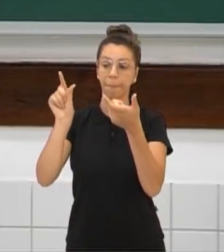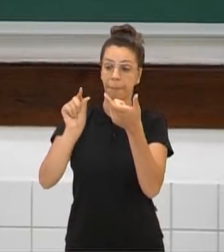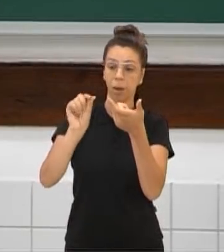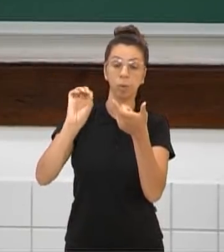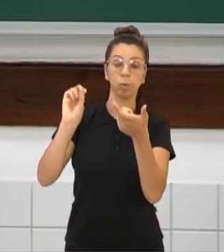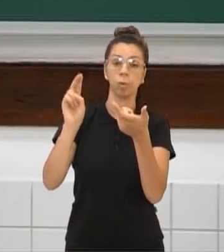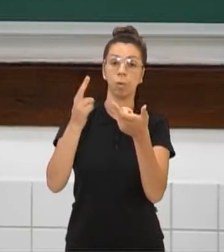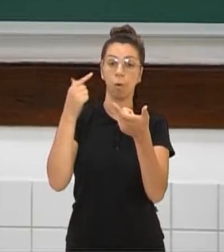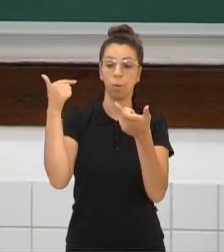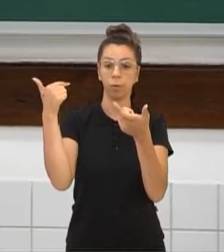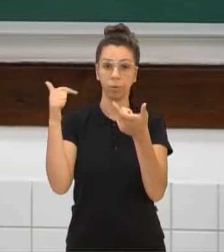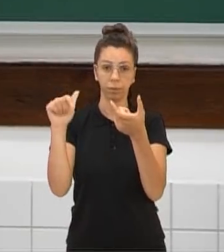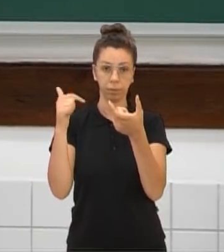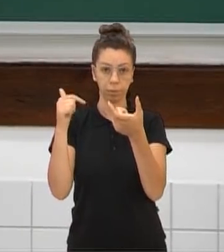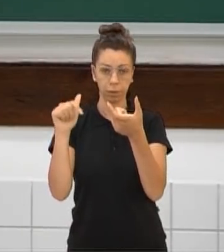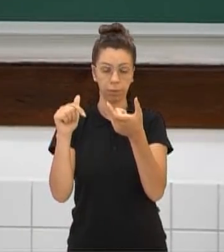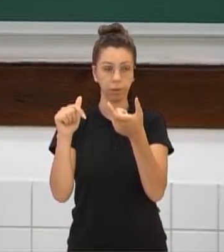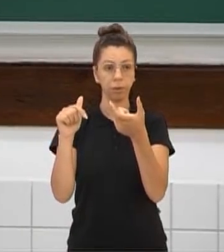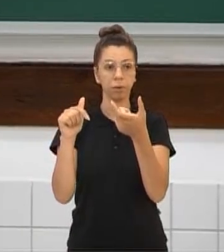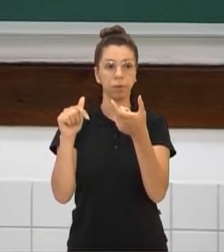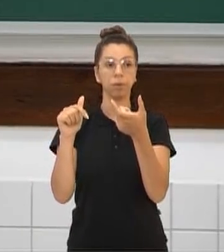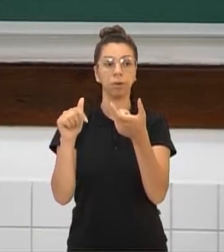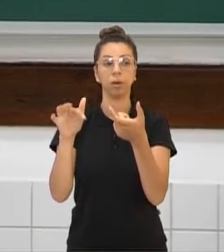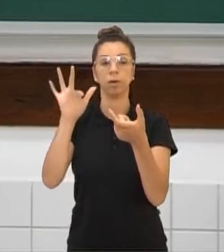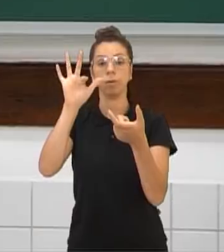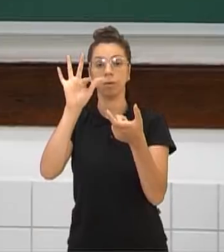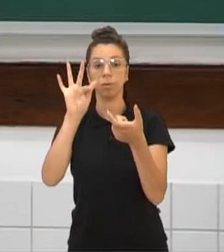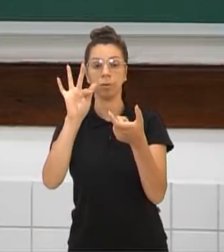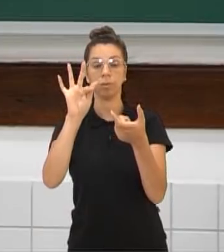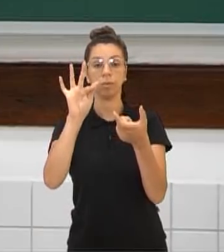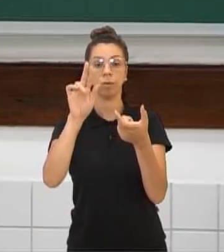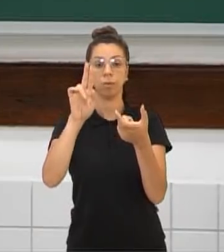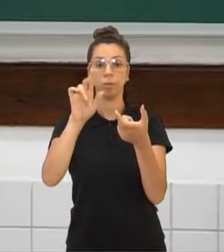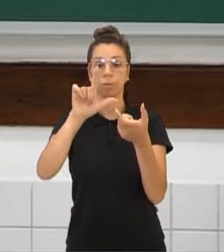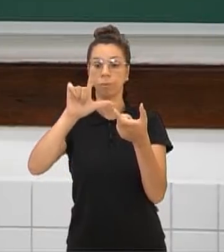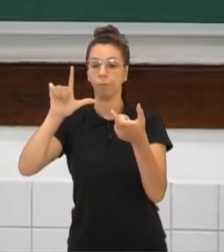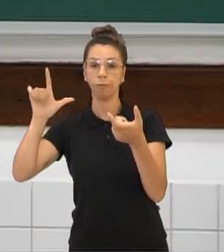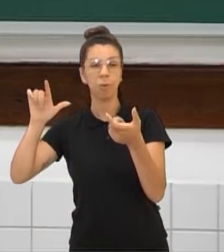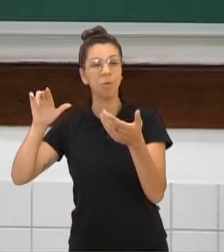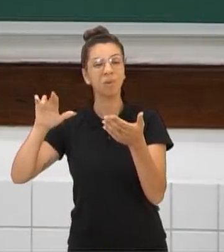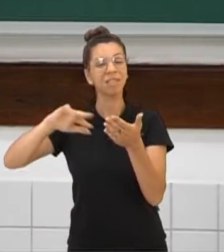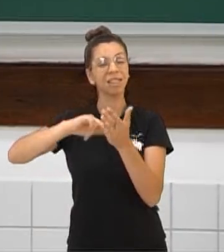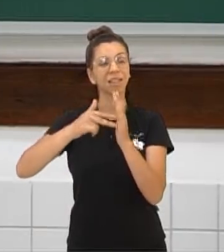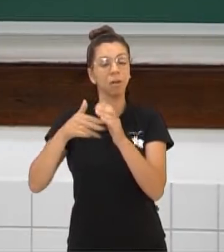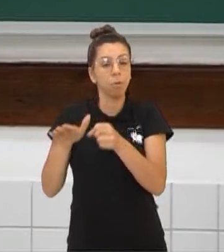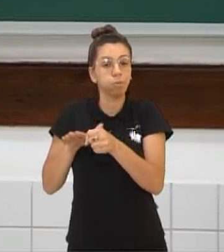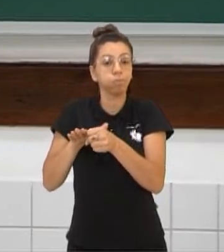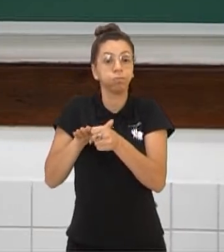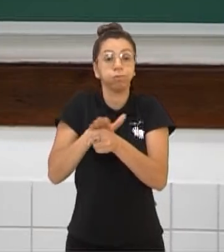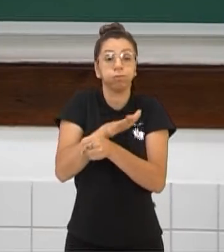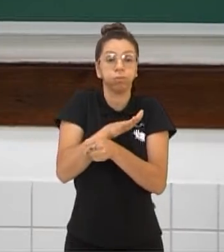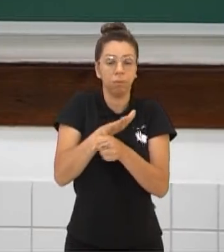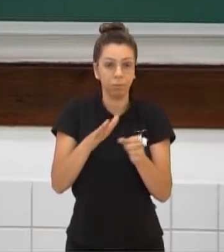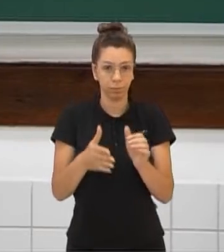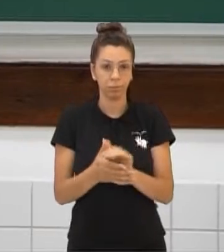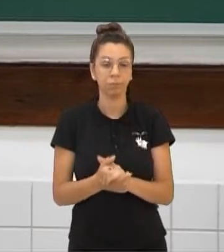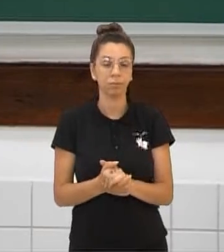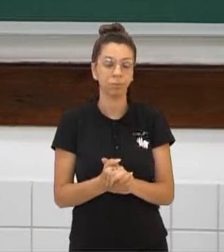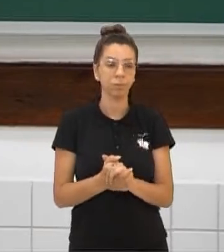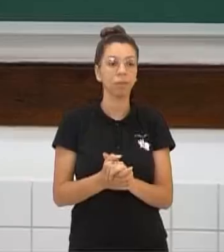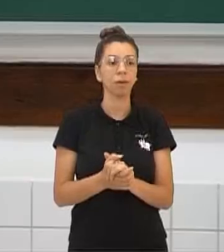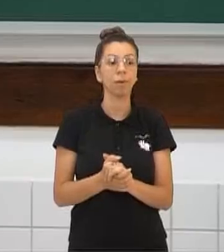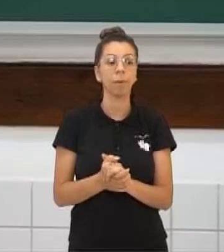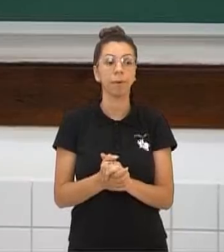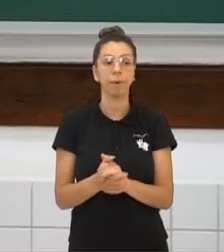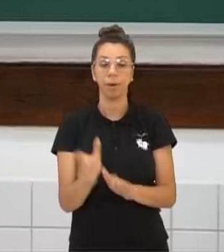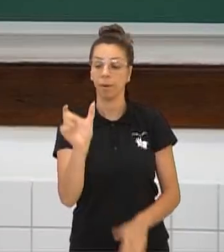sem. E o full é justamente o contrário. O full quer dizer cheio. Então, aquela palavrinha que tem full no final,